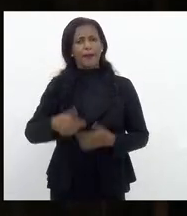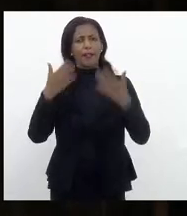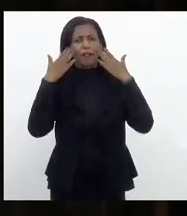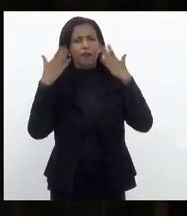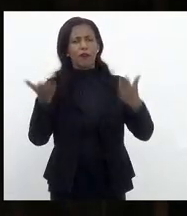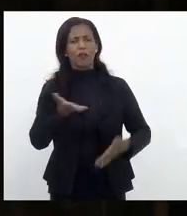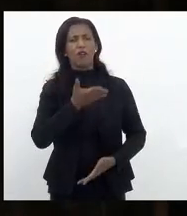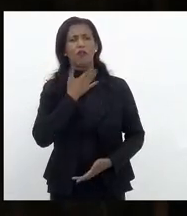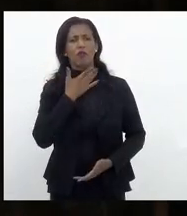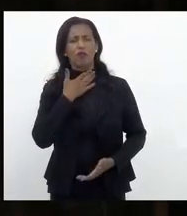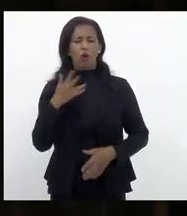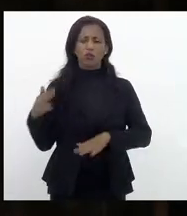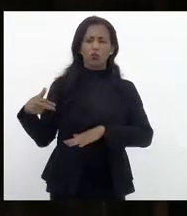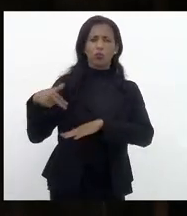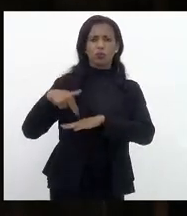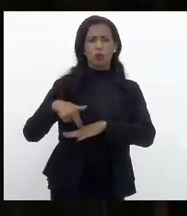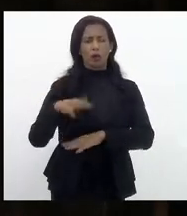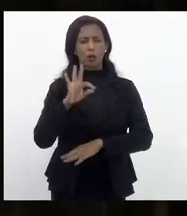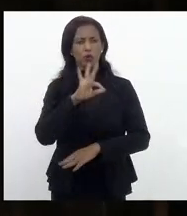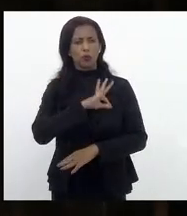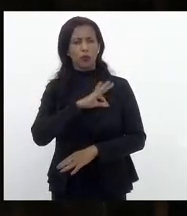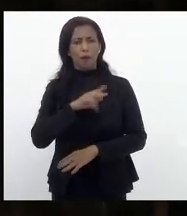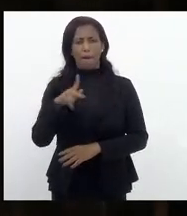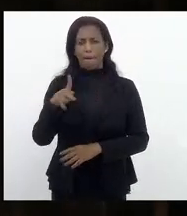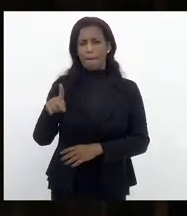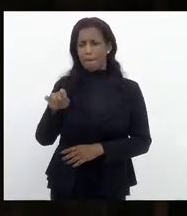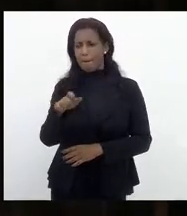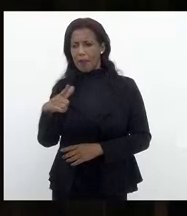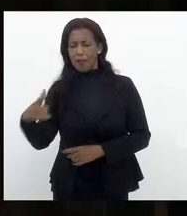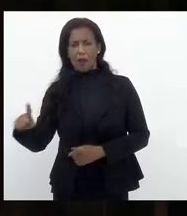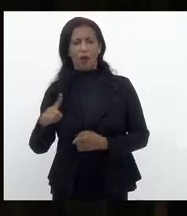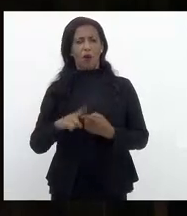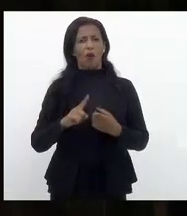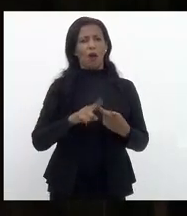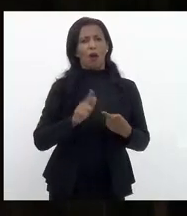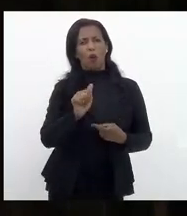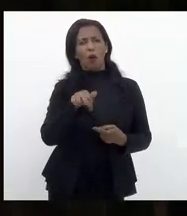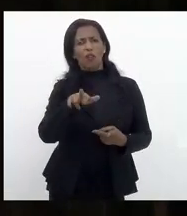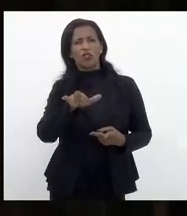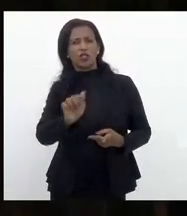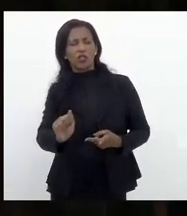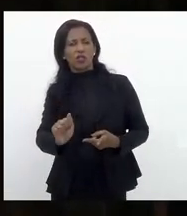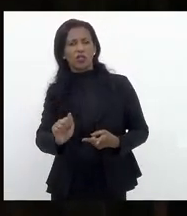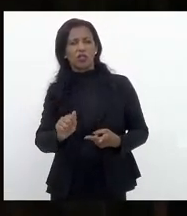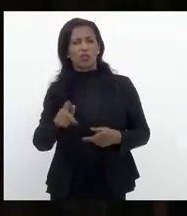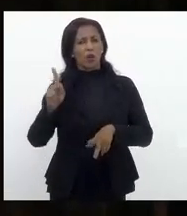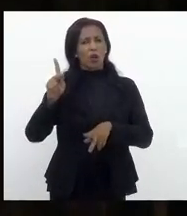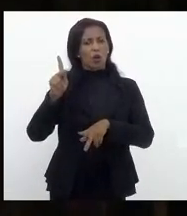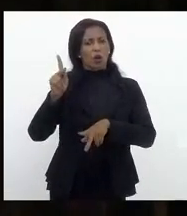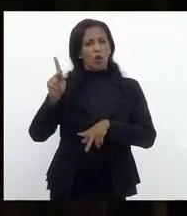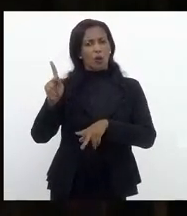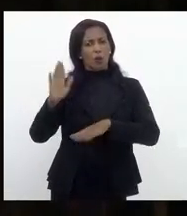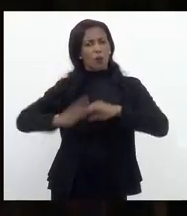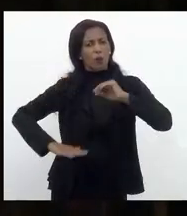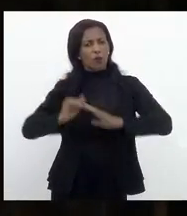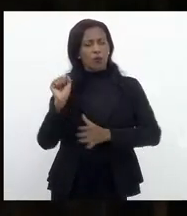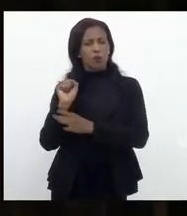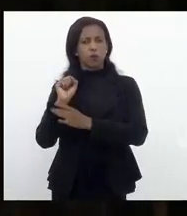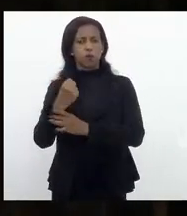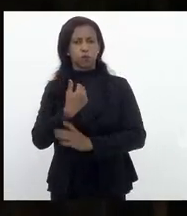casa que deu voz aos policiais penais aos Agentes do degase aos profissionais da segurança